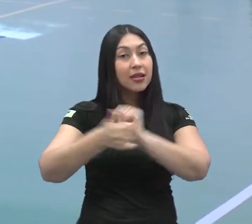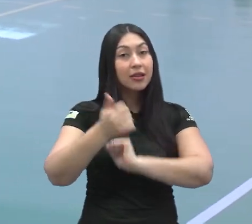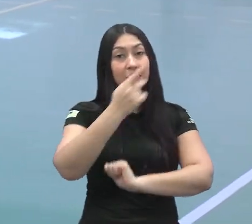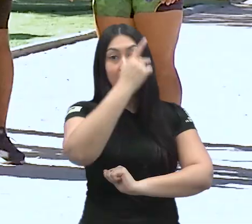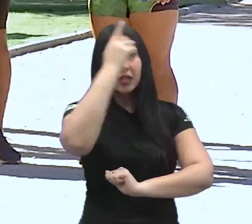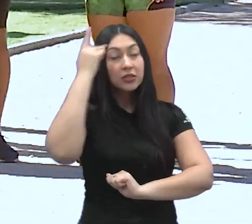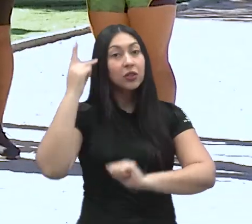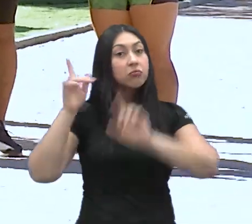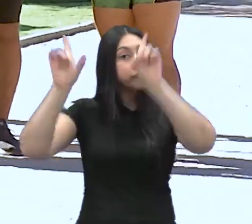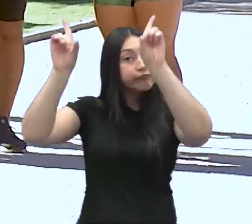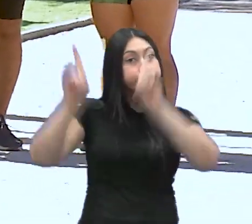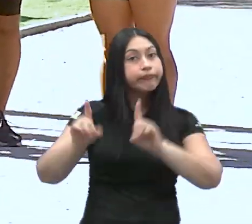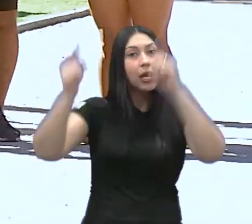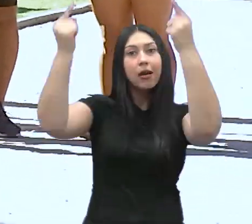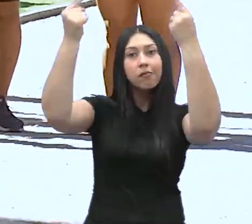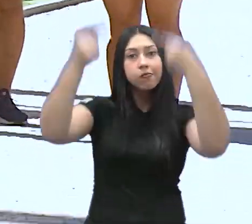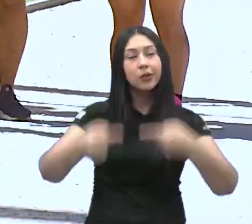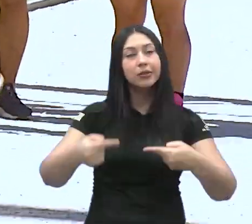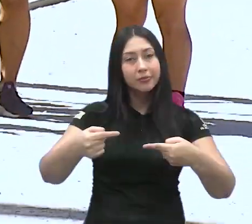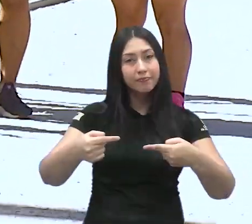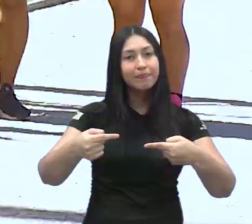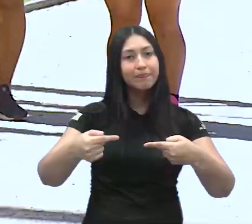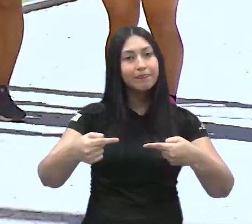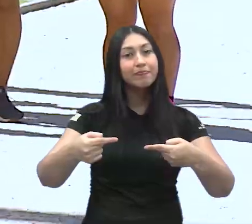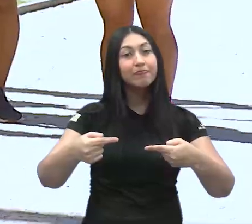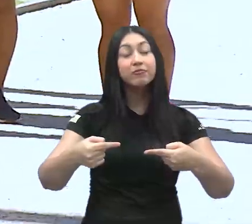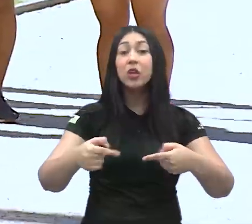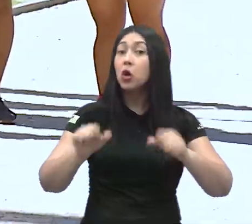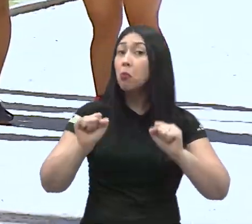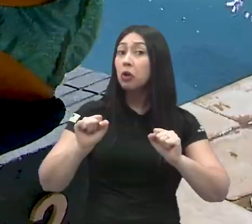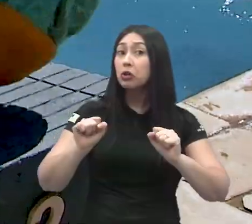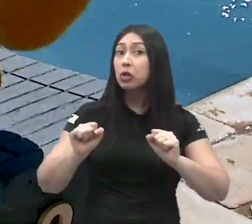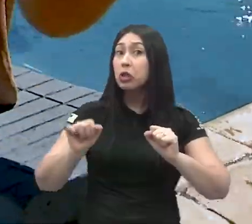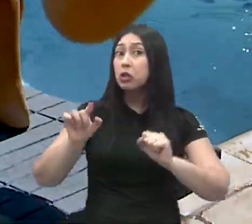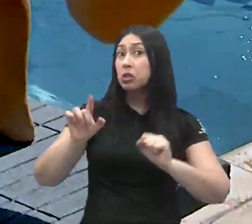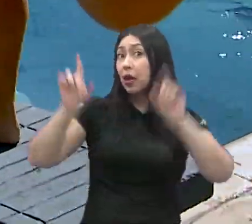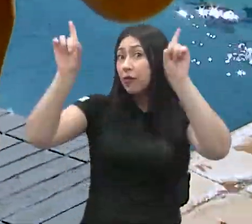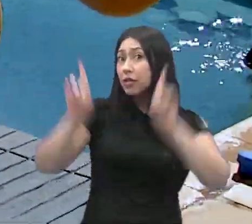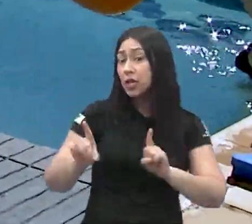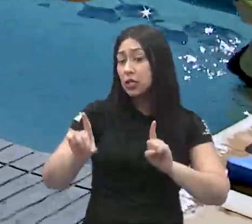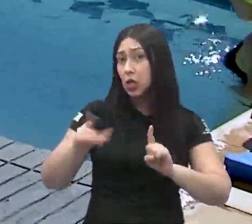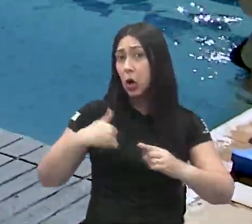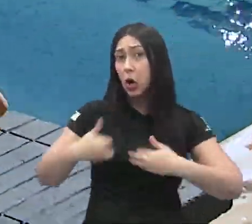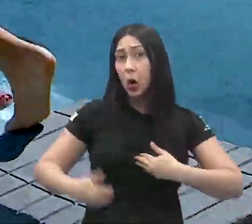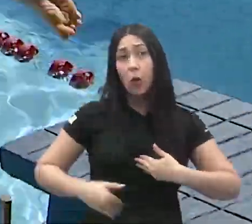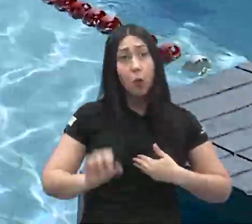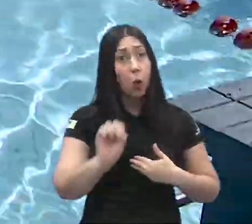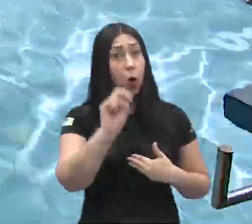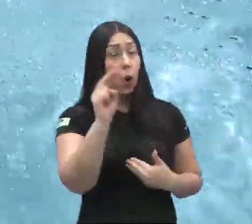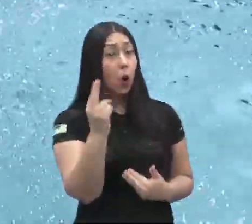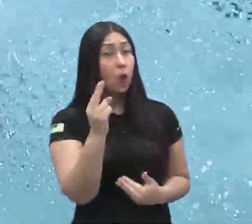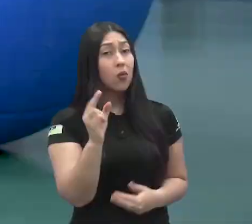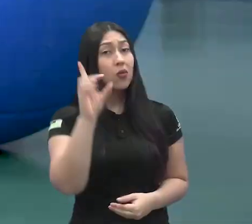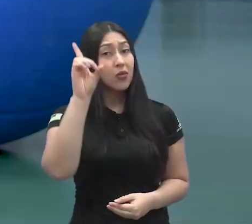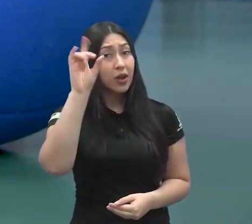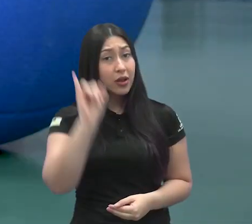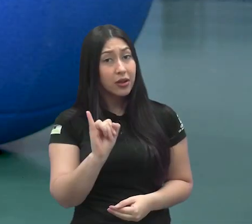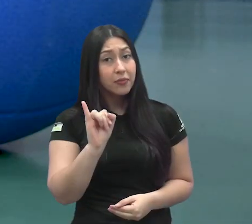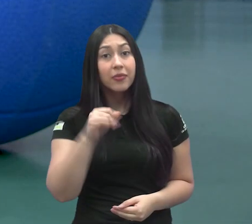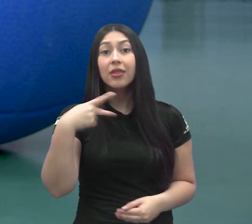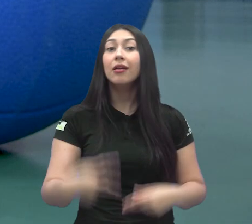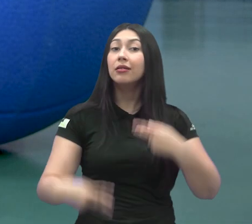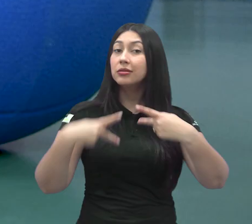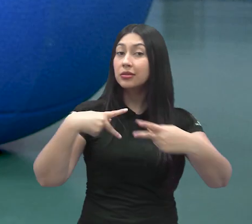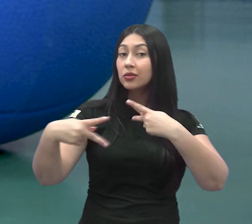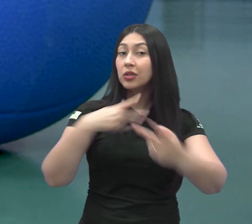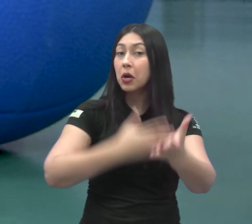esportivas adaptadas para disputas entre pessoas com deficiência, seja física ou intelectual. Em São José